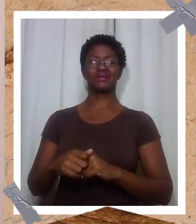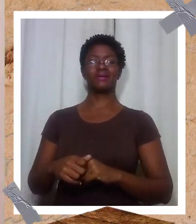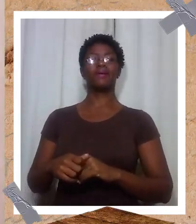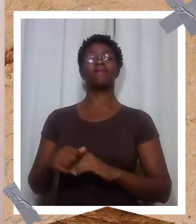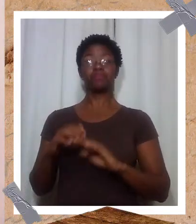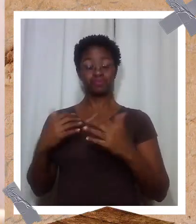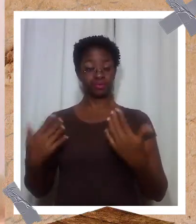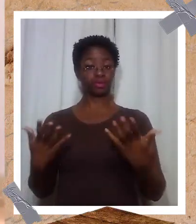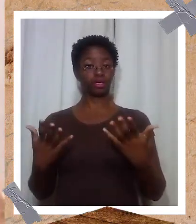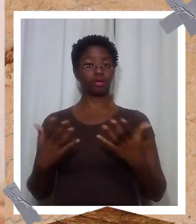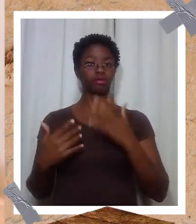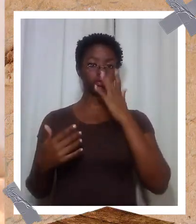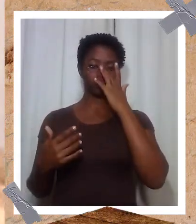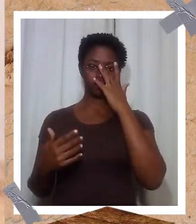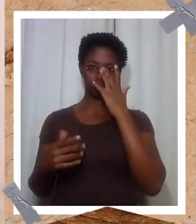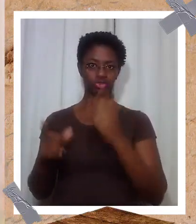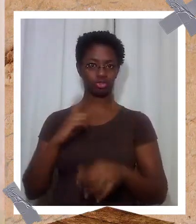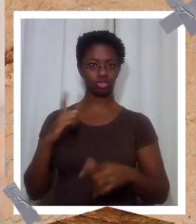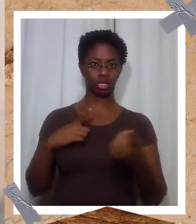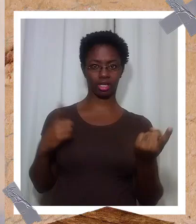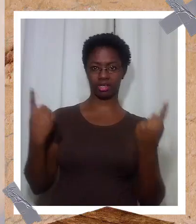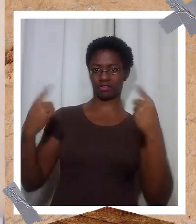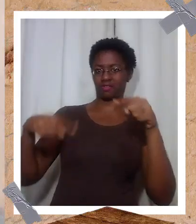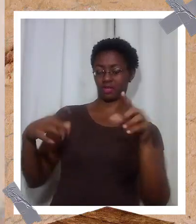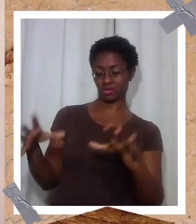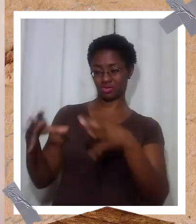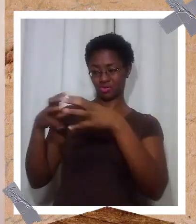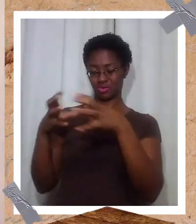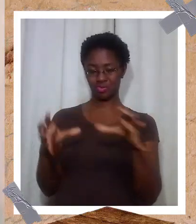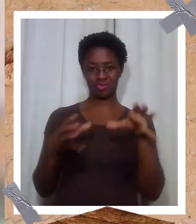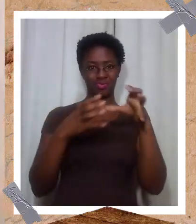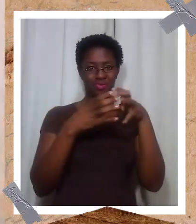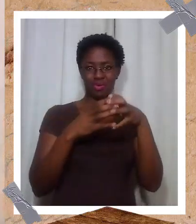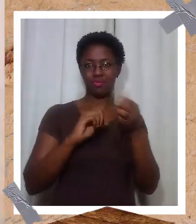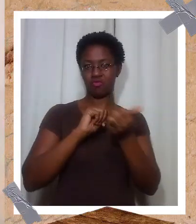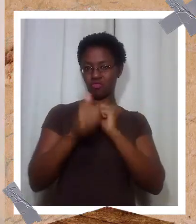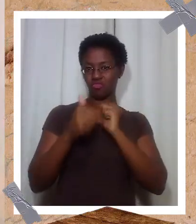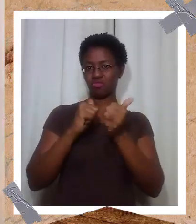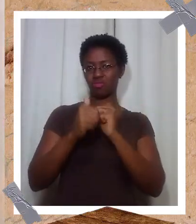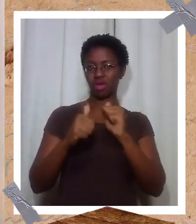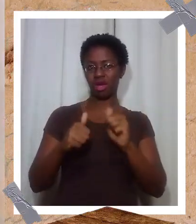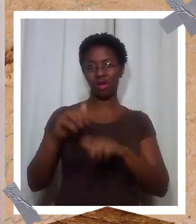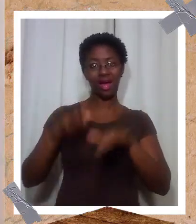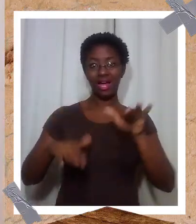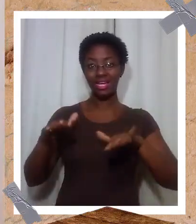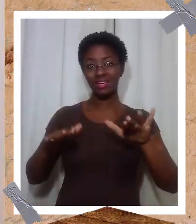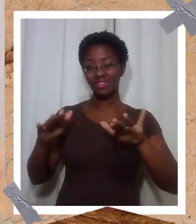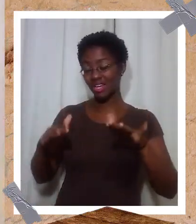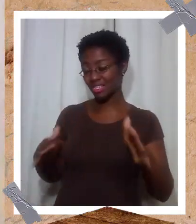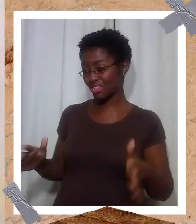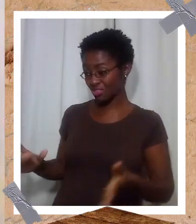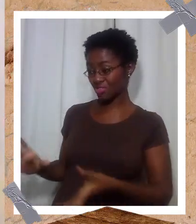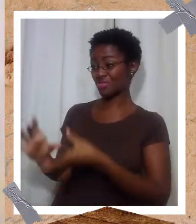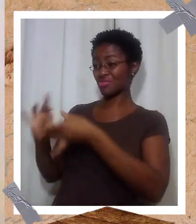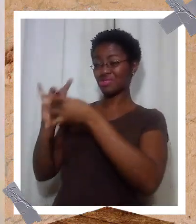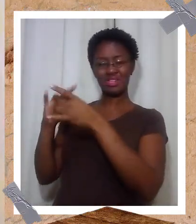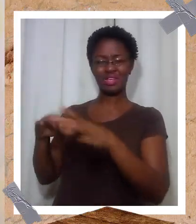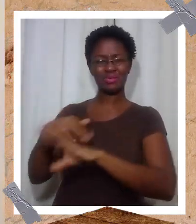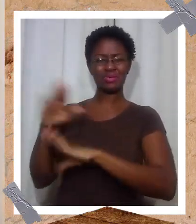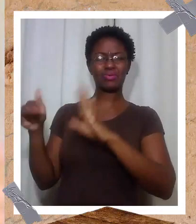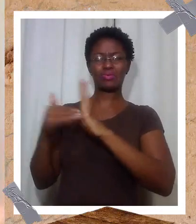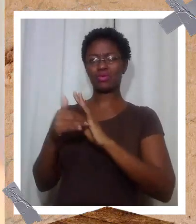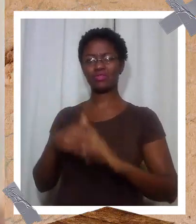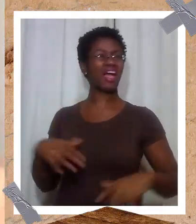chamam para lixo, que eram rivais. E aí, quando não tinha nada para fazer, vamos juntar os dois lados para jogar um futebol contra. E todo mundo cercava,